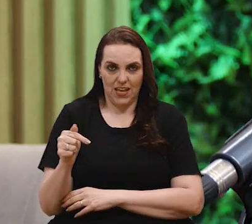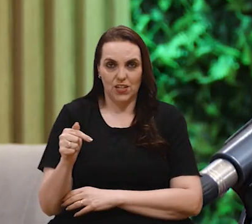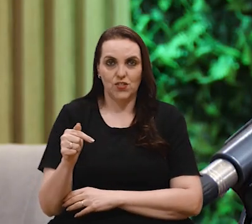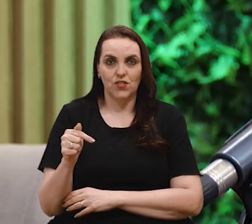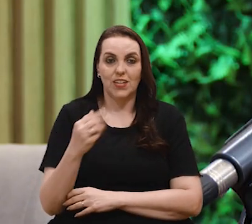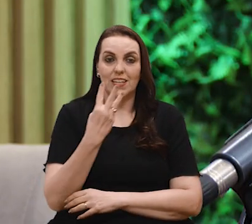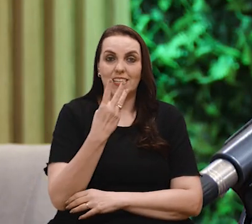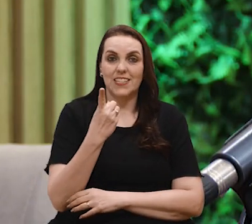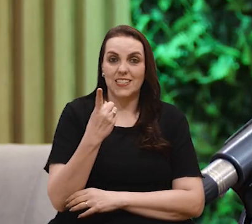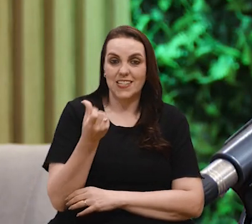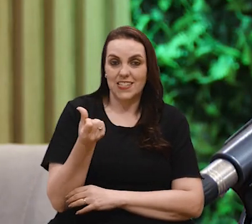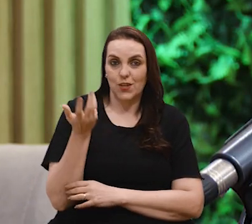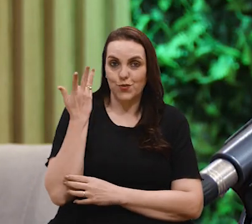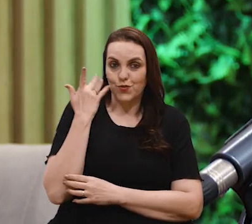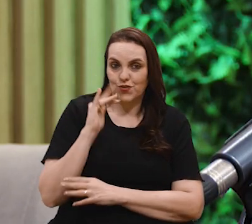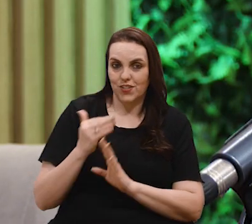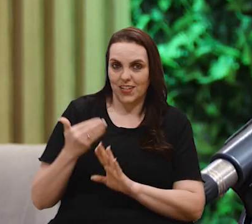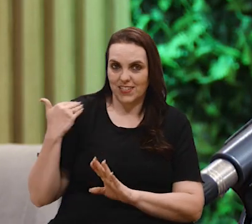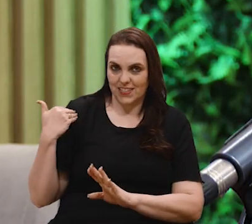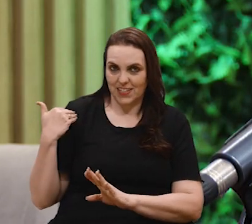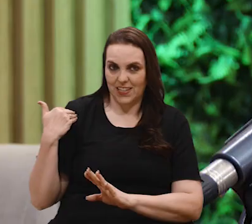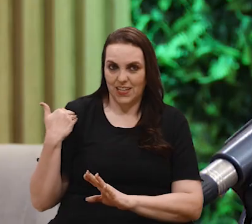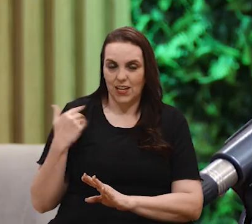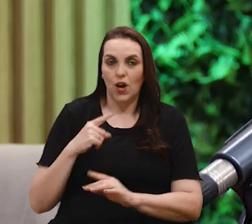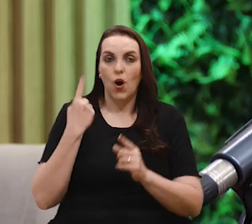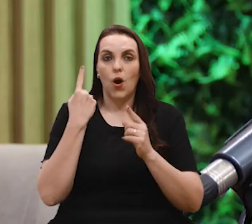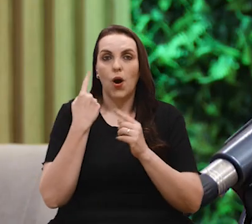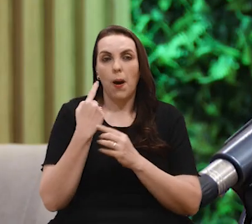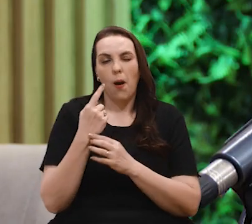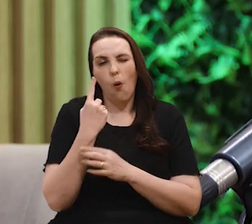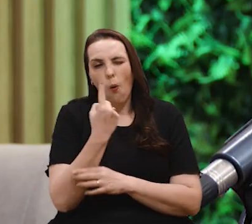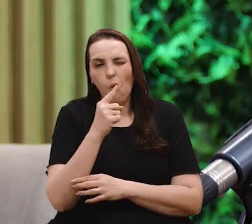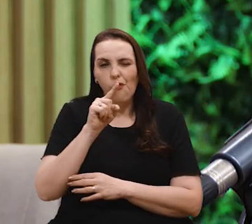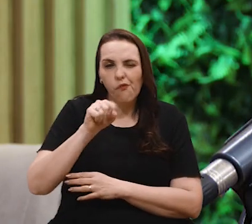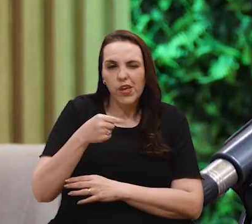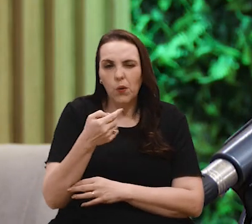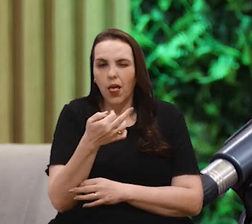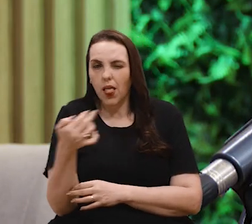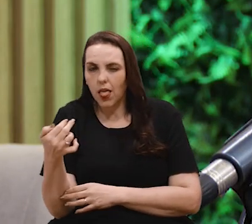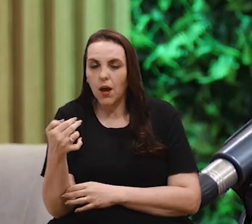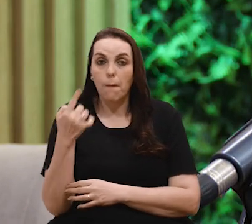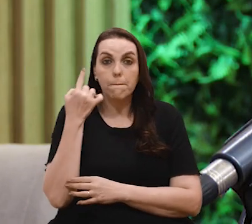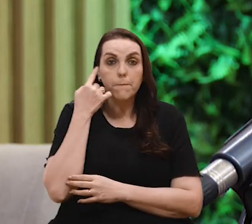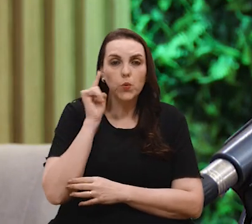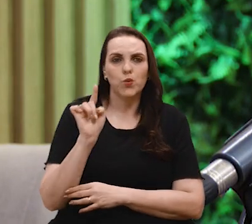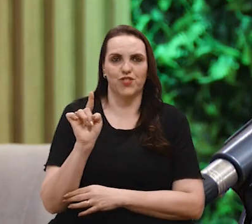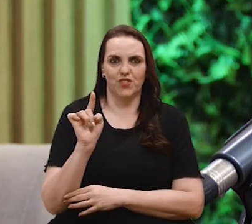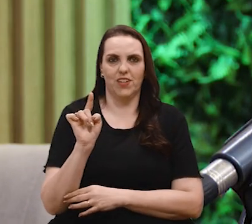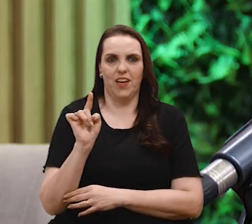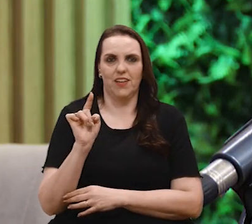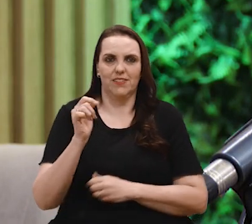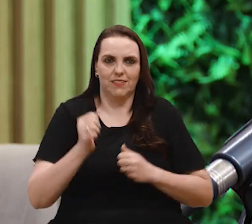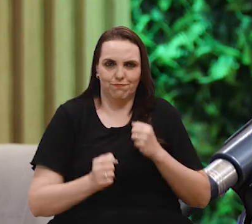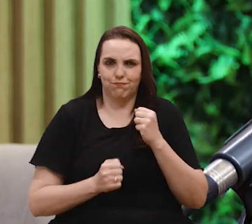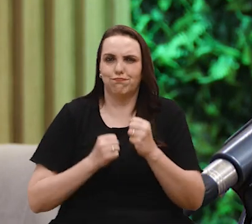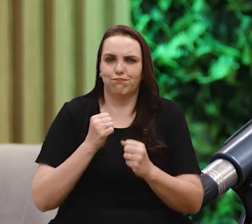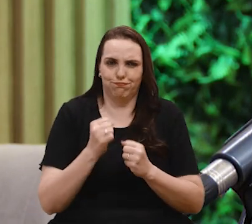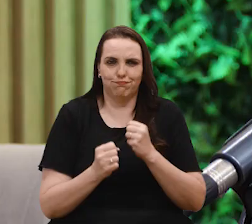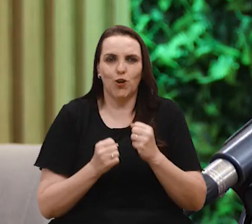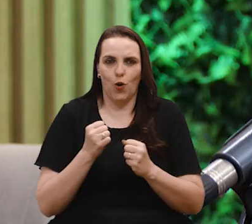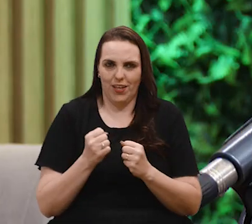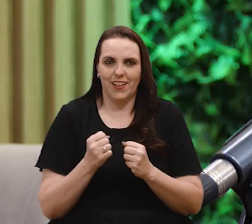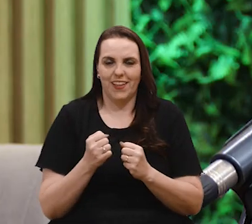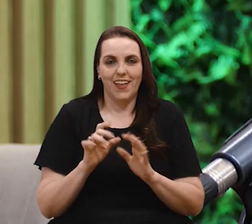últimos 316 dias, ou seja, mais de uma maratona, 1, alguma coisa por dia, né, as maratonas. E